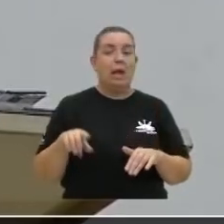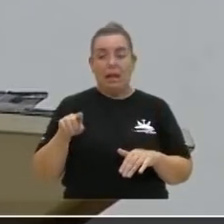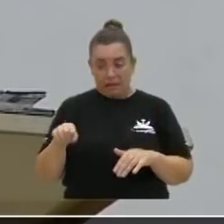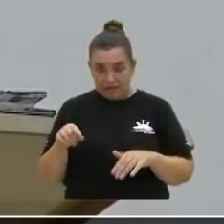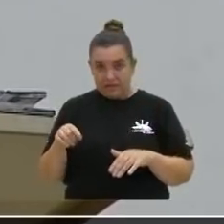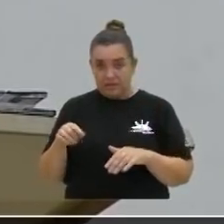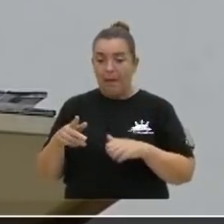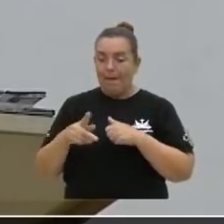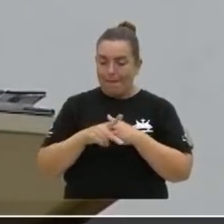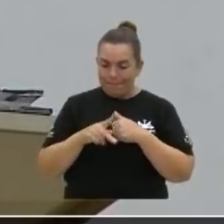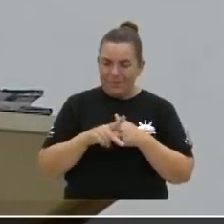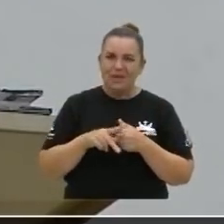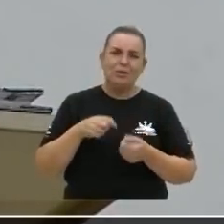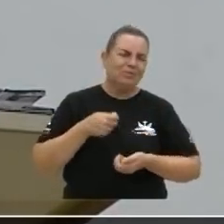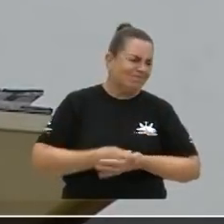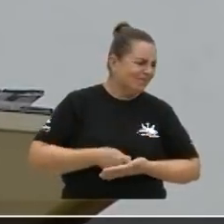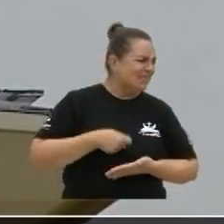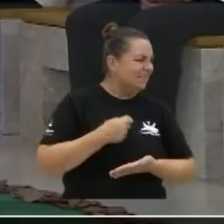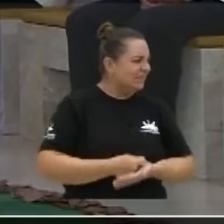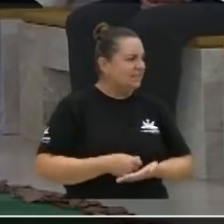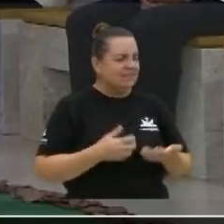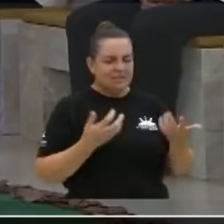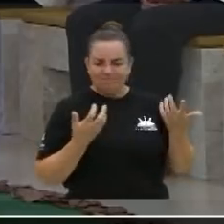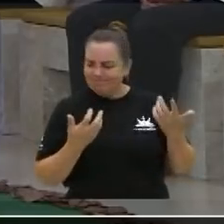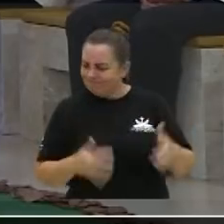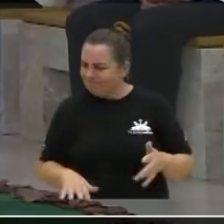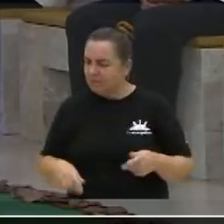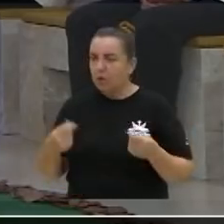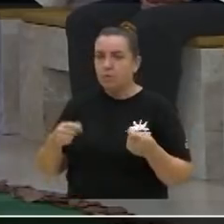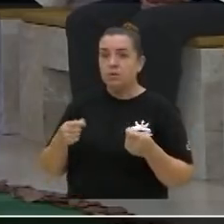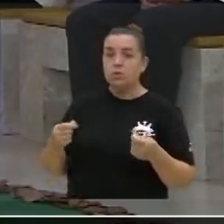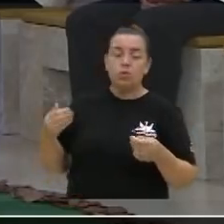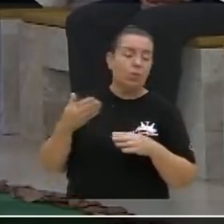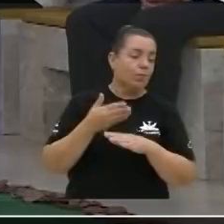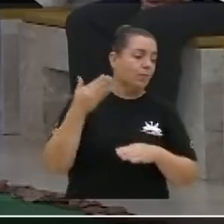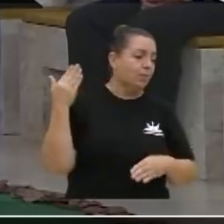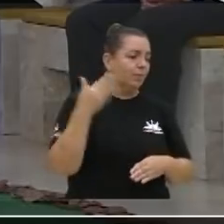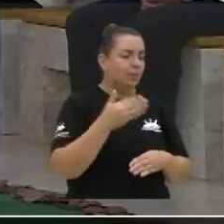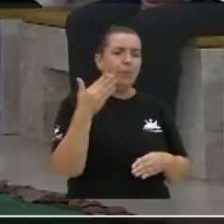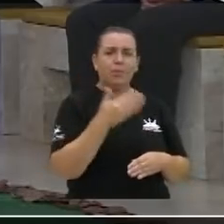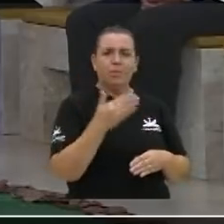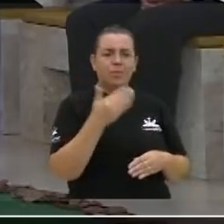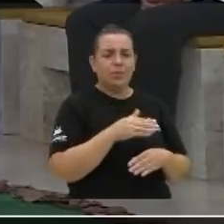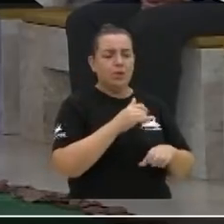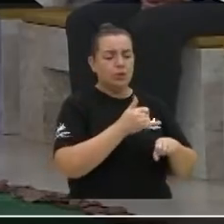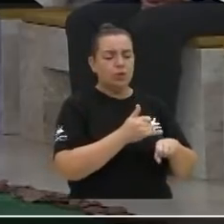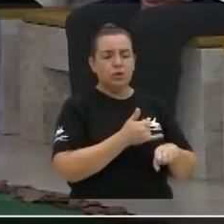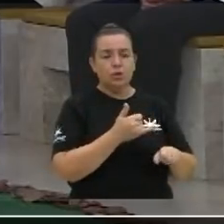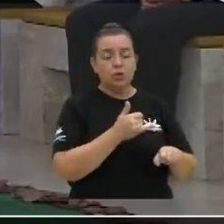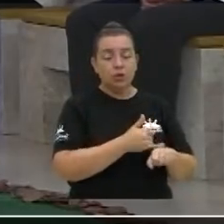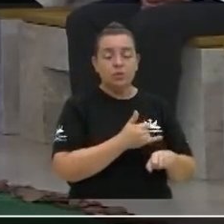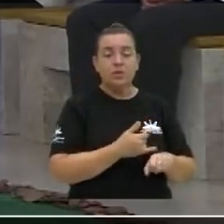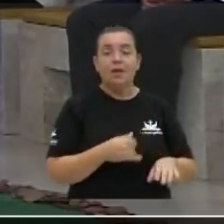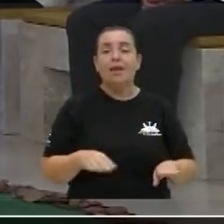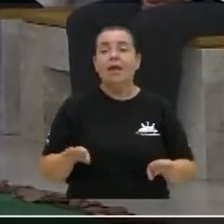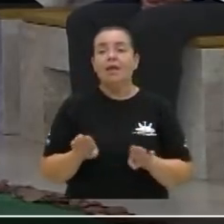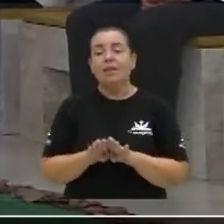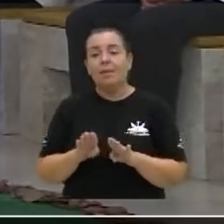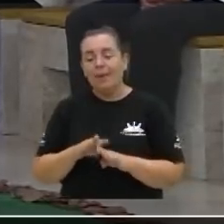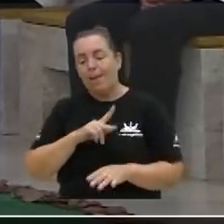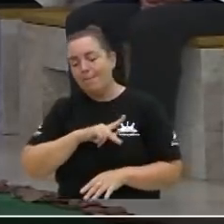mesmo Pedro tinha resistência, teve que ir várias vezes a Jerusalém, Saulo também, Paulo teve